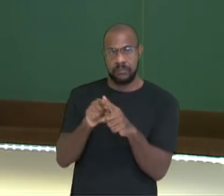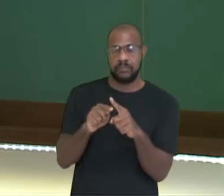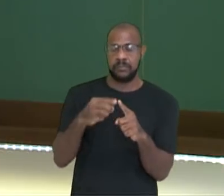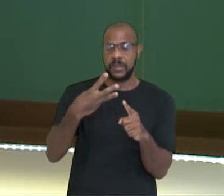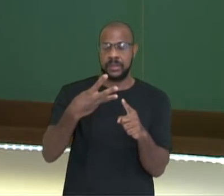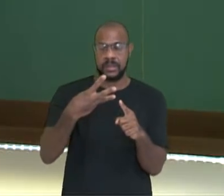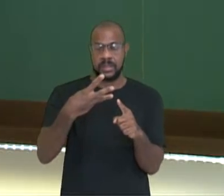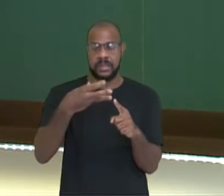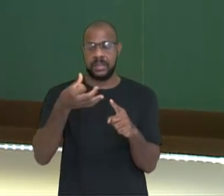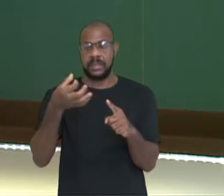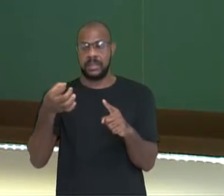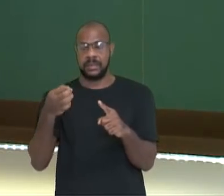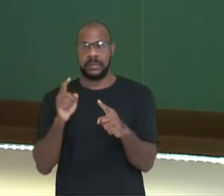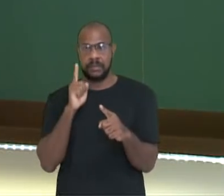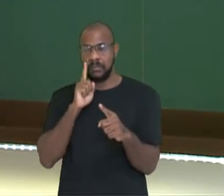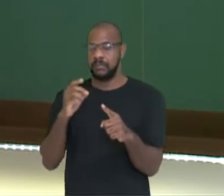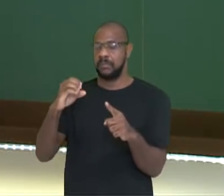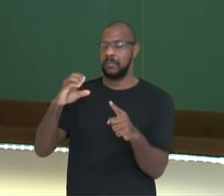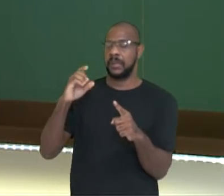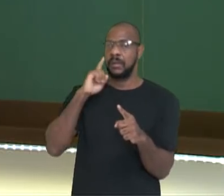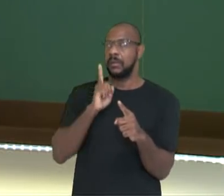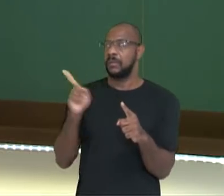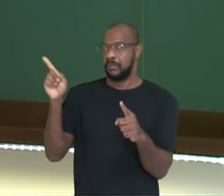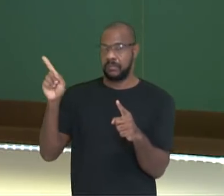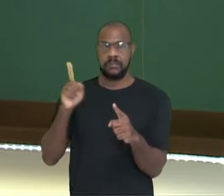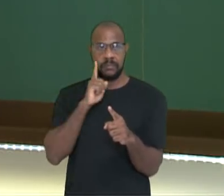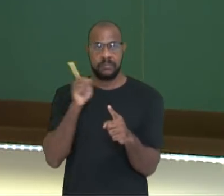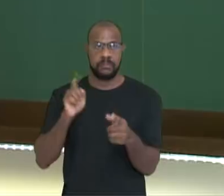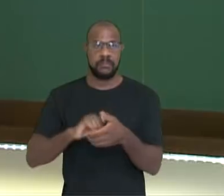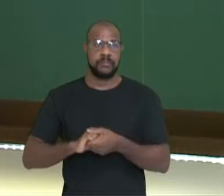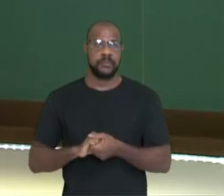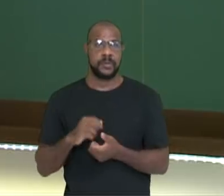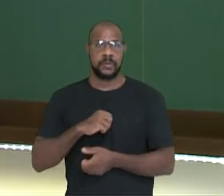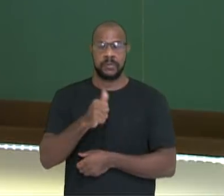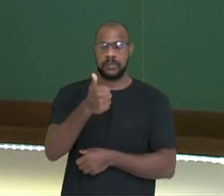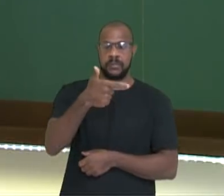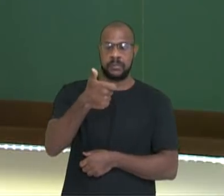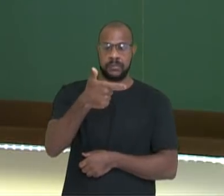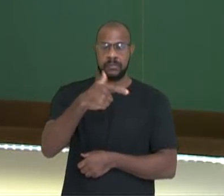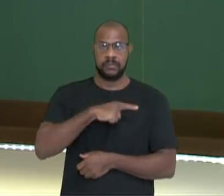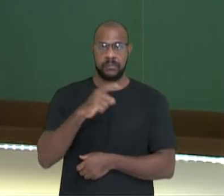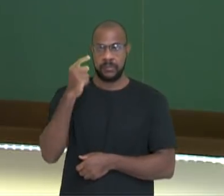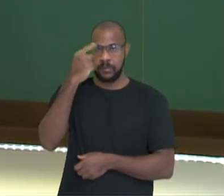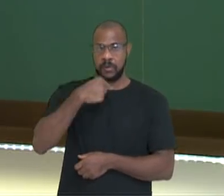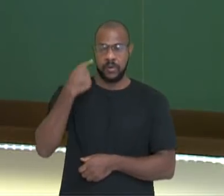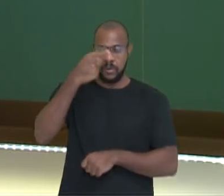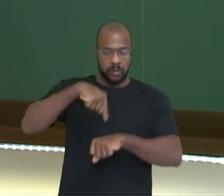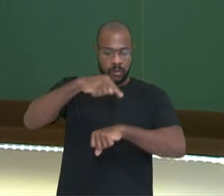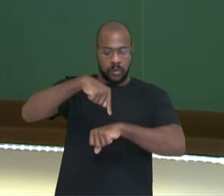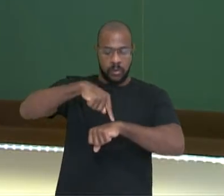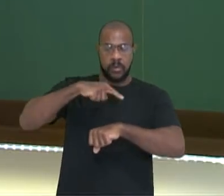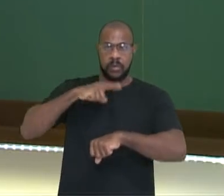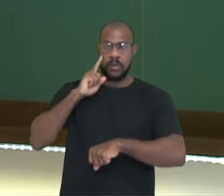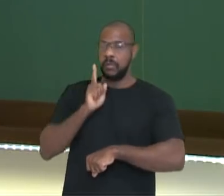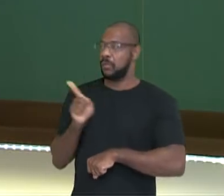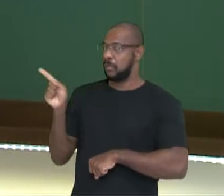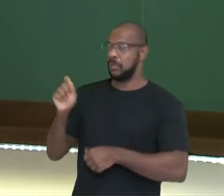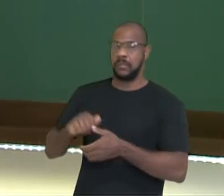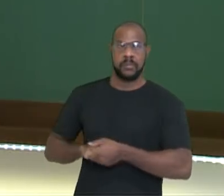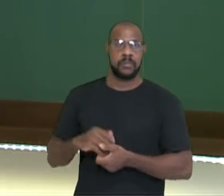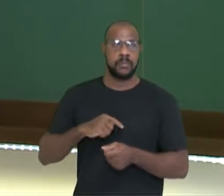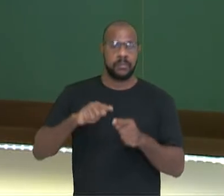Veja, 1/12 porque ali eu tenho 12 horas, ok? Então, se o meu arco, se a minha circunferência toda